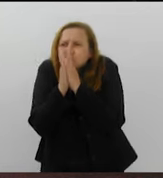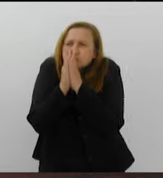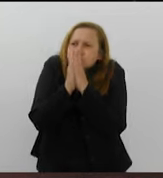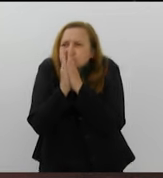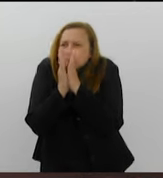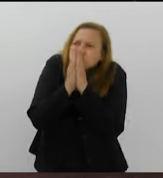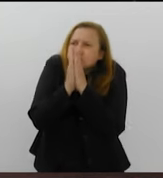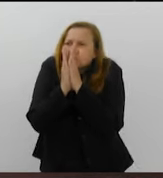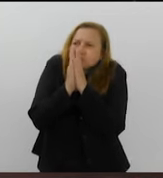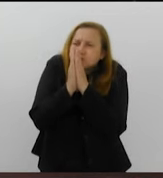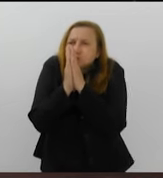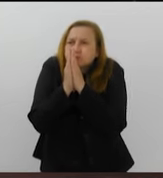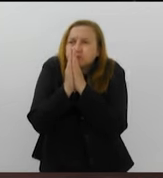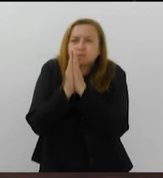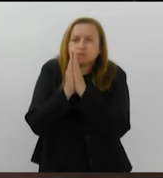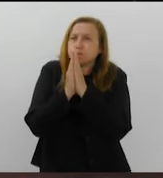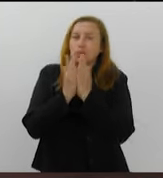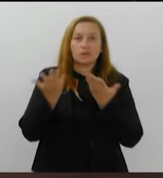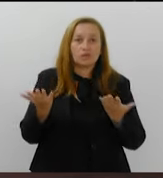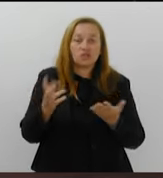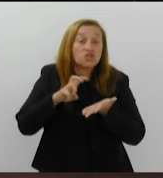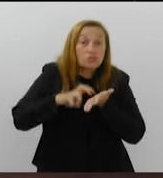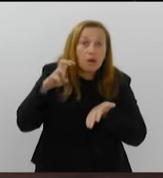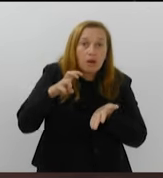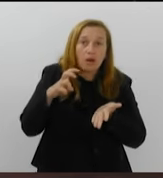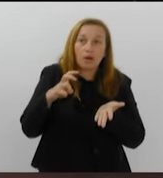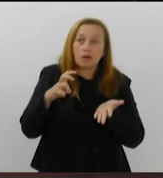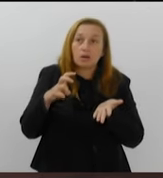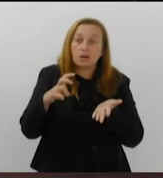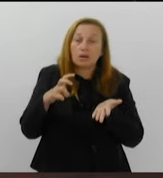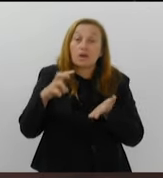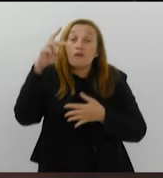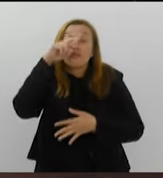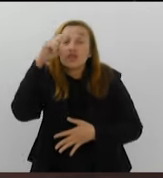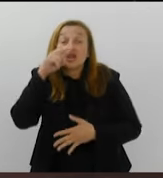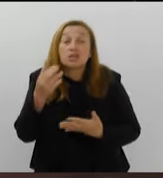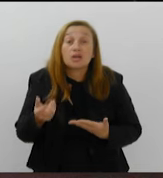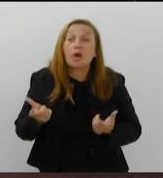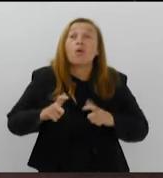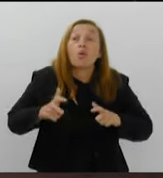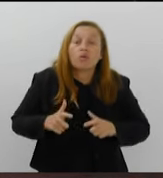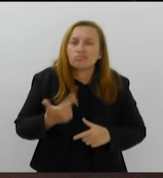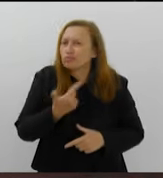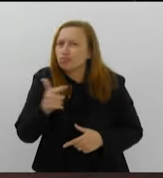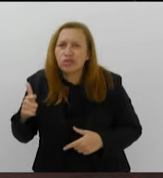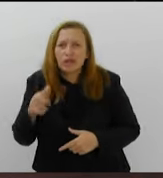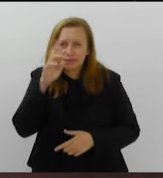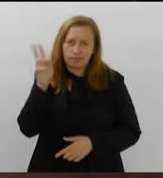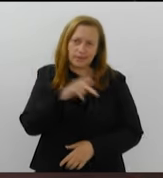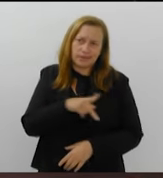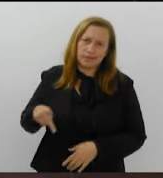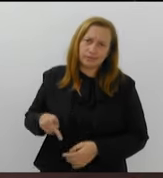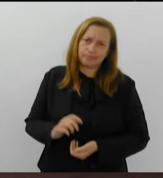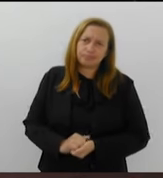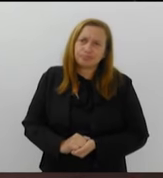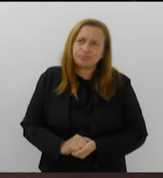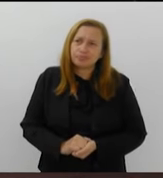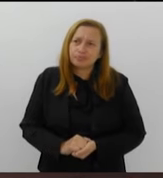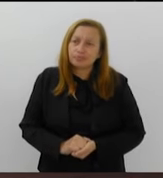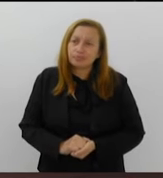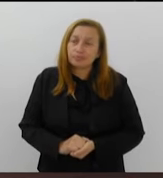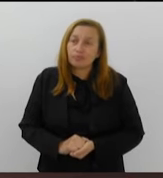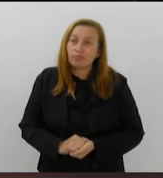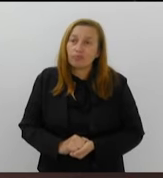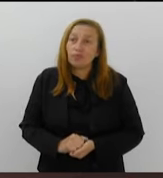constantemente está com excesso de passageiro pela manhã. E cadê a fiscalização? Não tem, presidente.